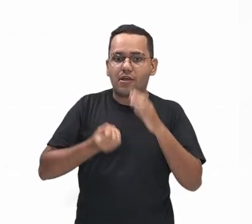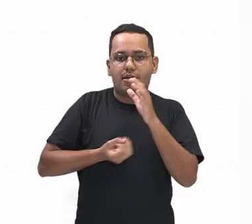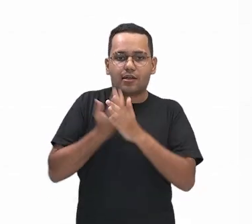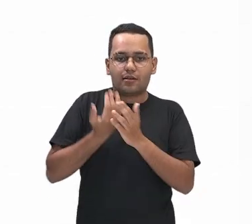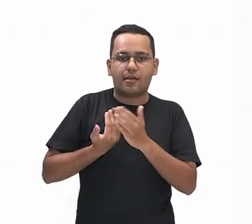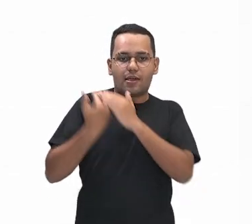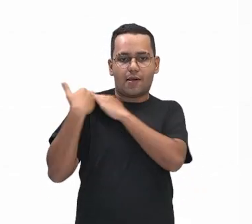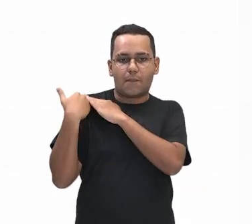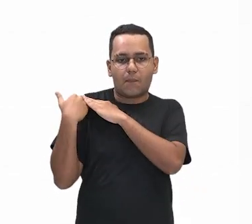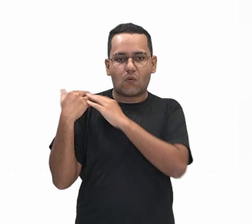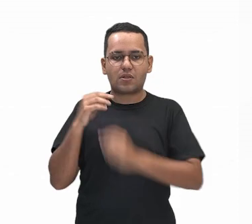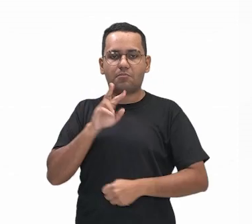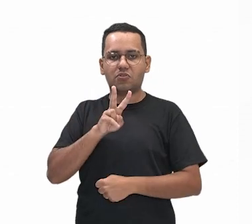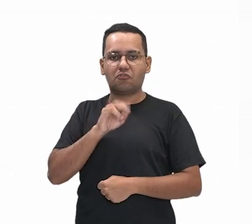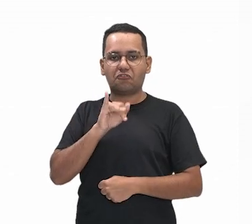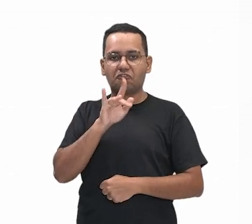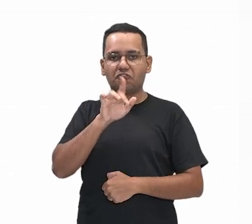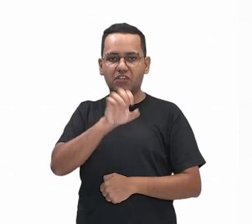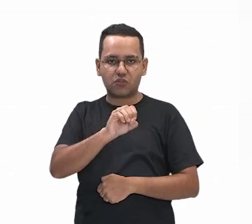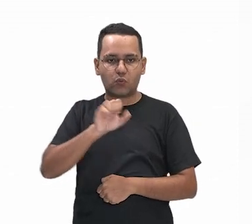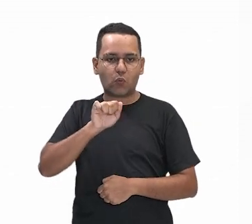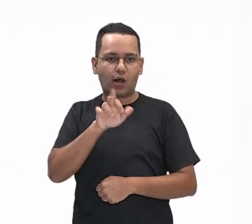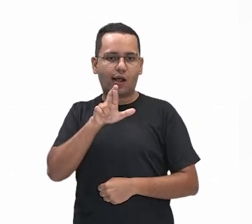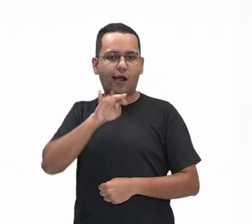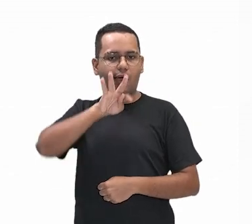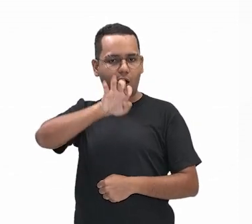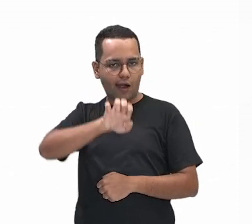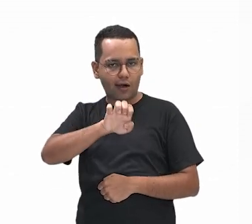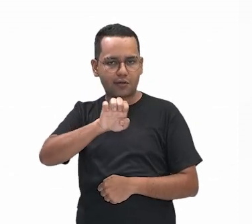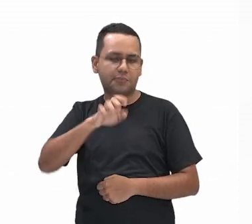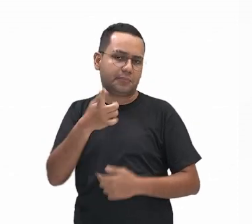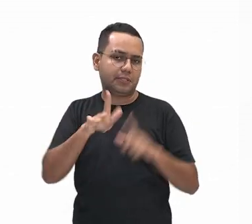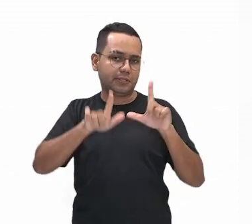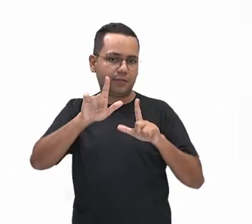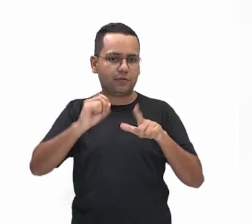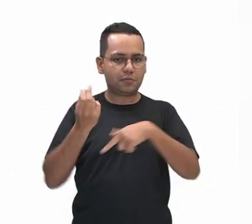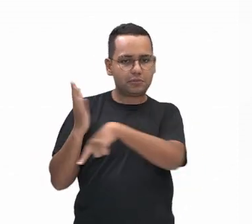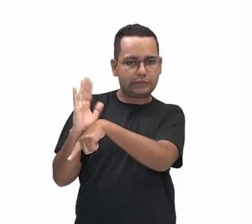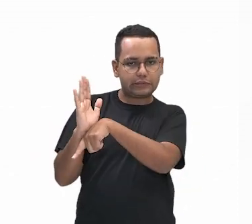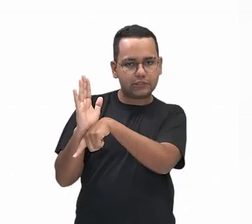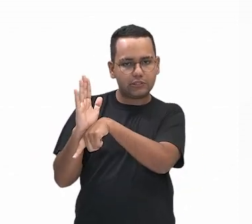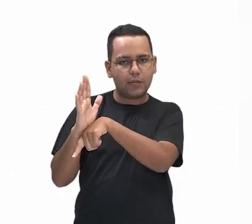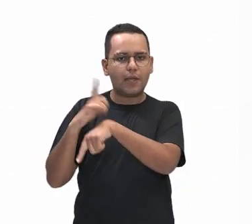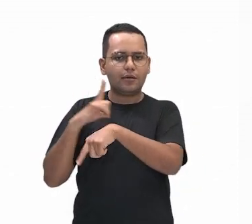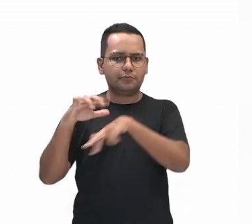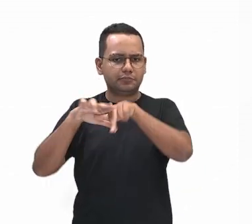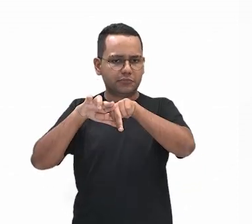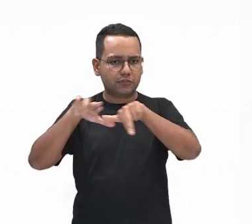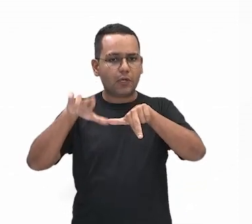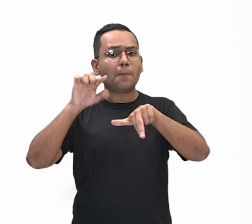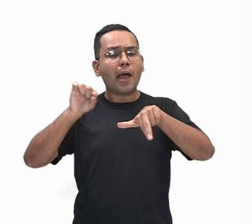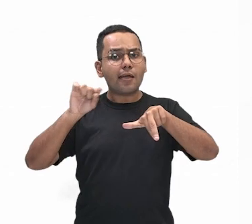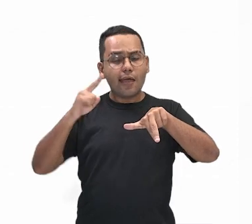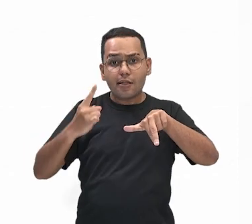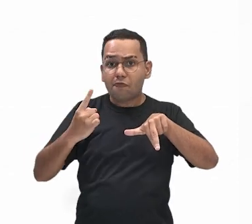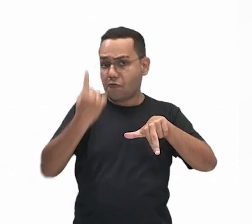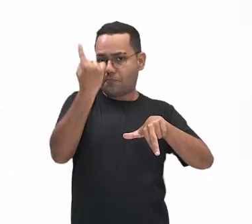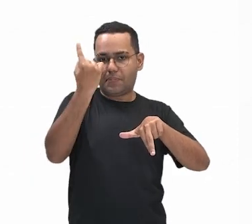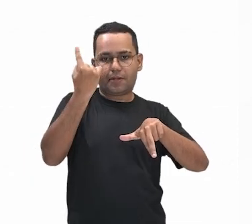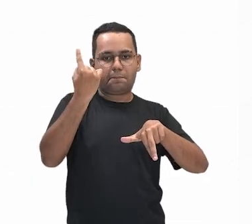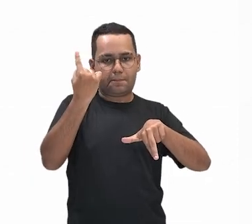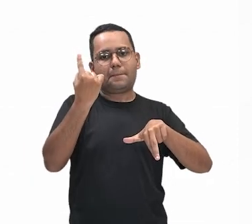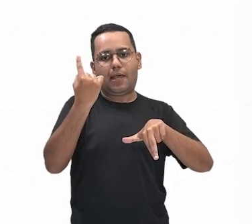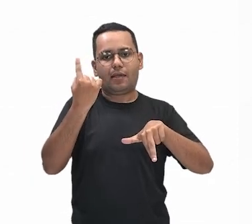arte. Revolucionário em sua área, ele também é conhecido por quebrar padrões até entre os